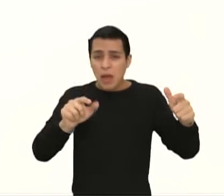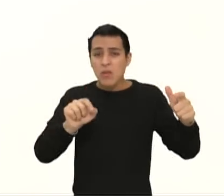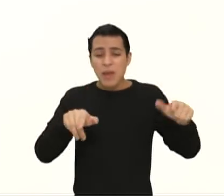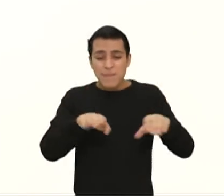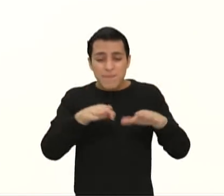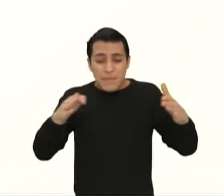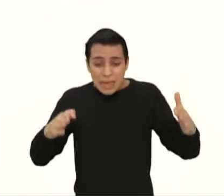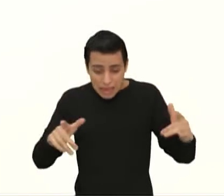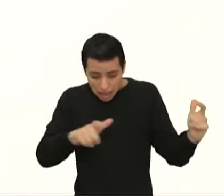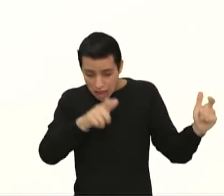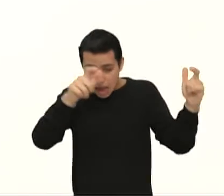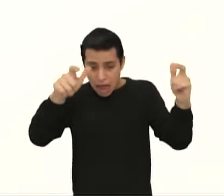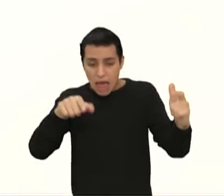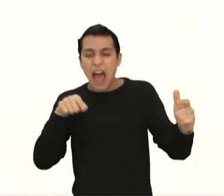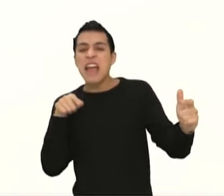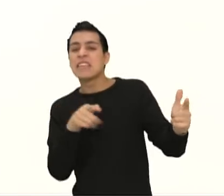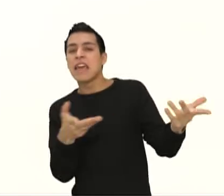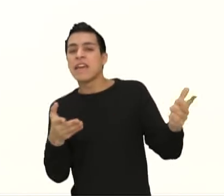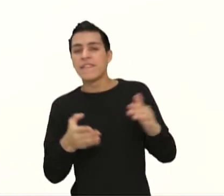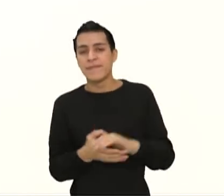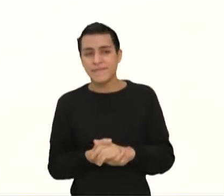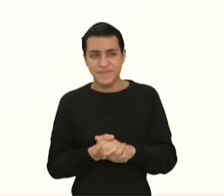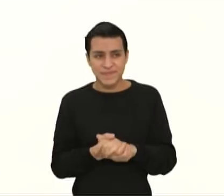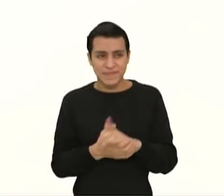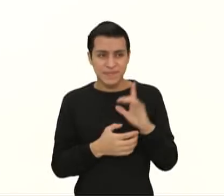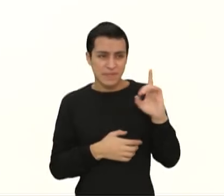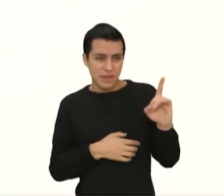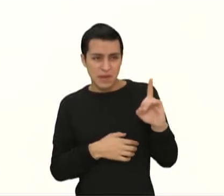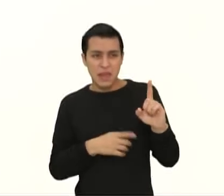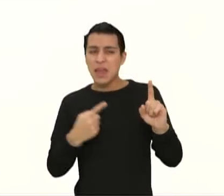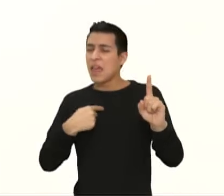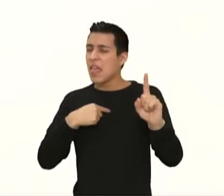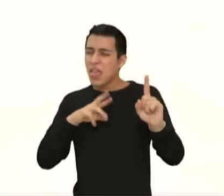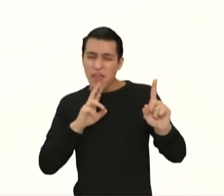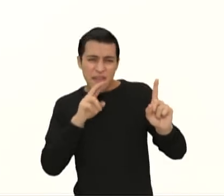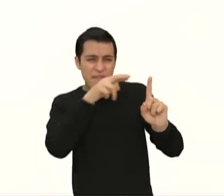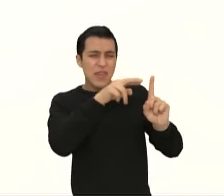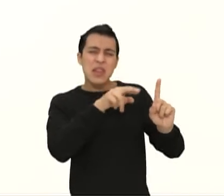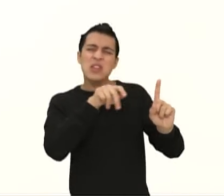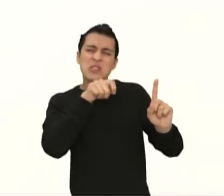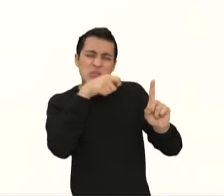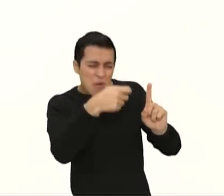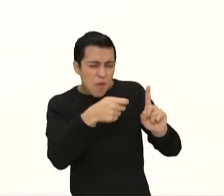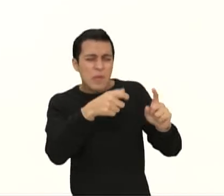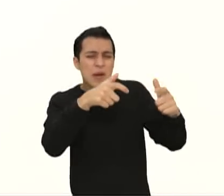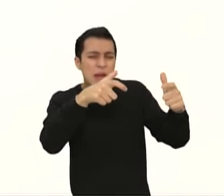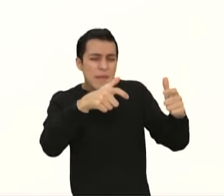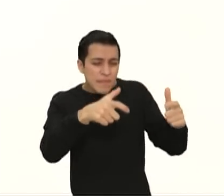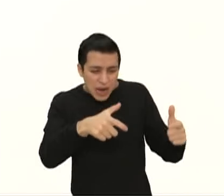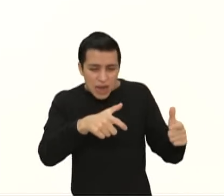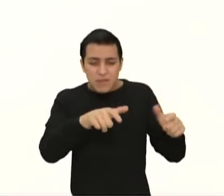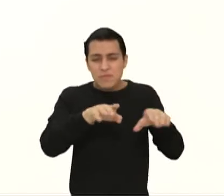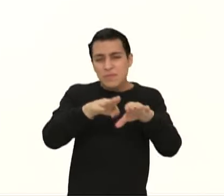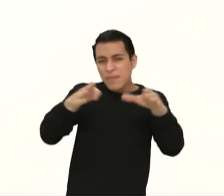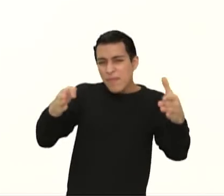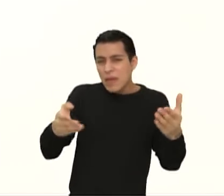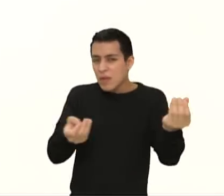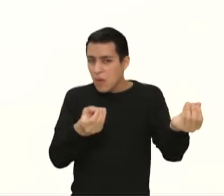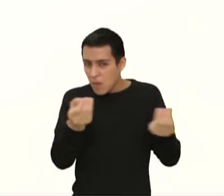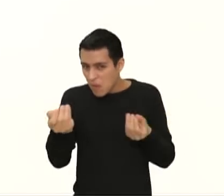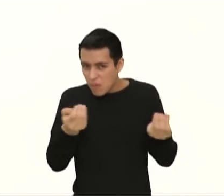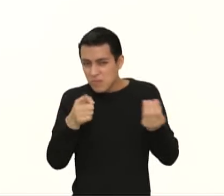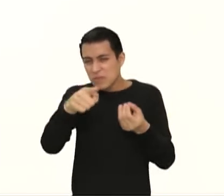mesa. Letra D. Refiro-me àquele prato sobre a mesa.